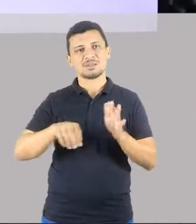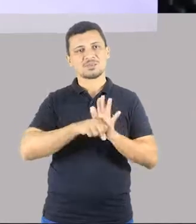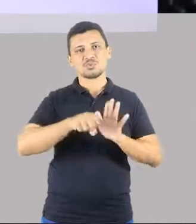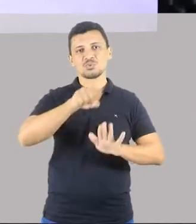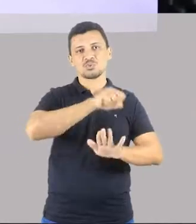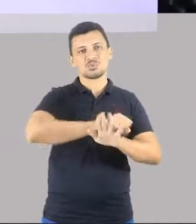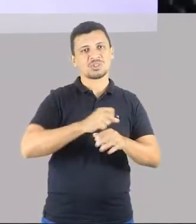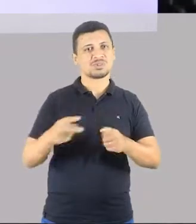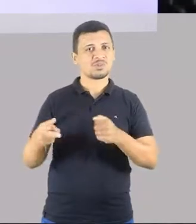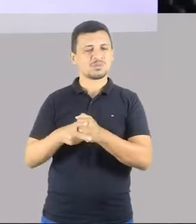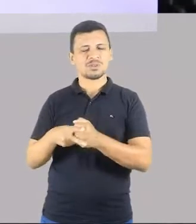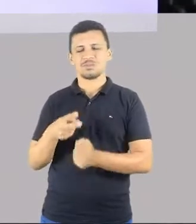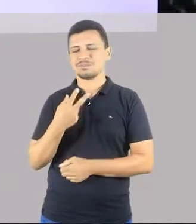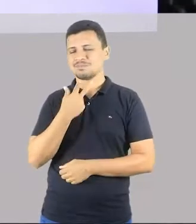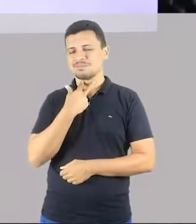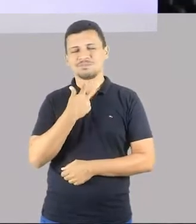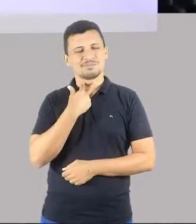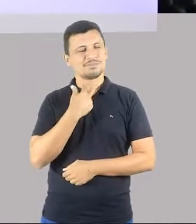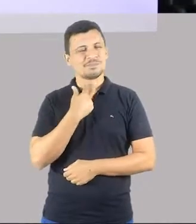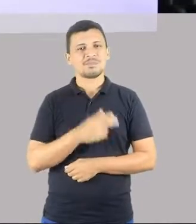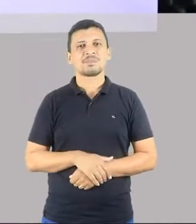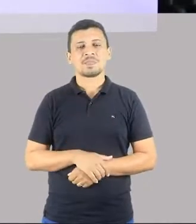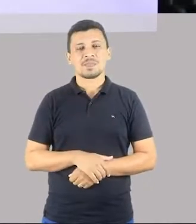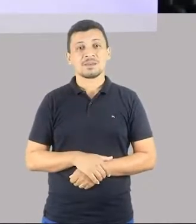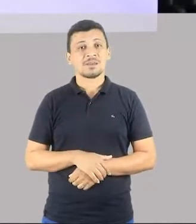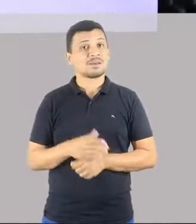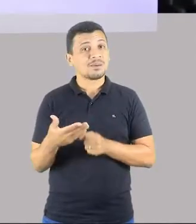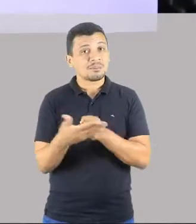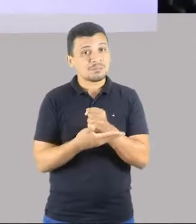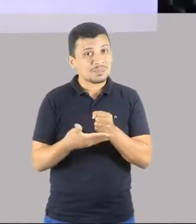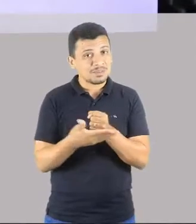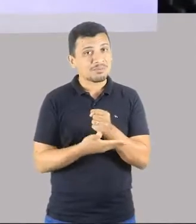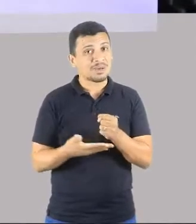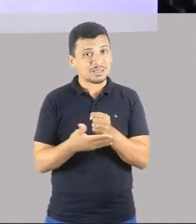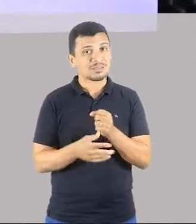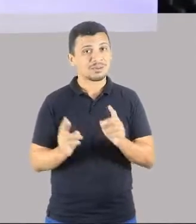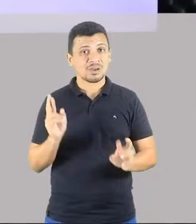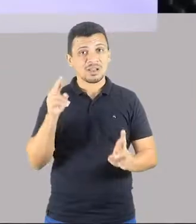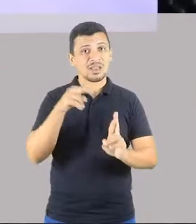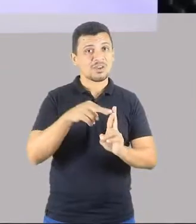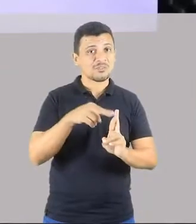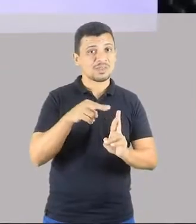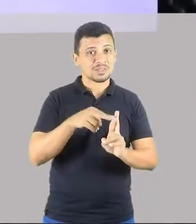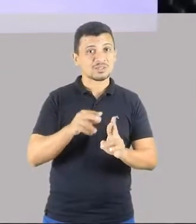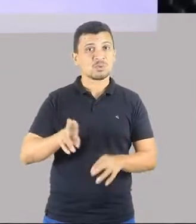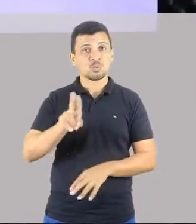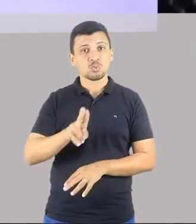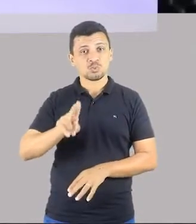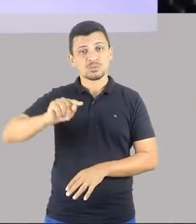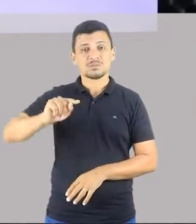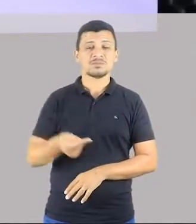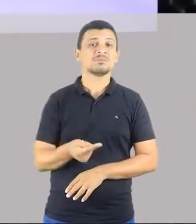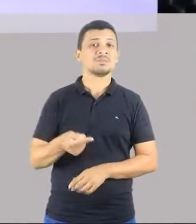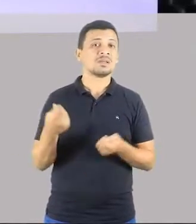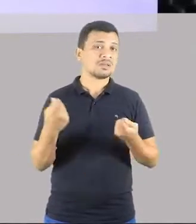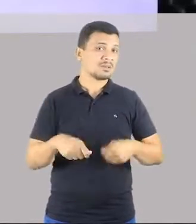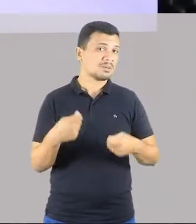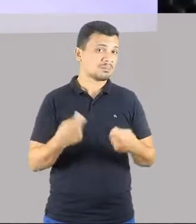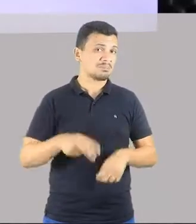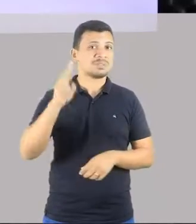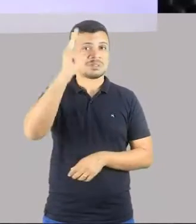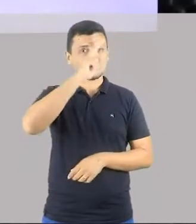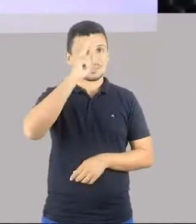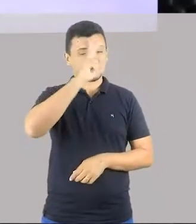posso separar o sujeito do verbo, certo? Então, isso é bem básico mesmo, em referência à pontuação da vírgula. Você precisa lembrar dessa